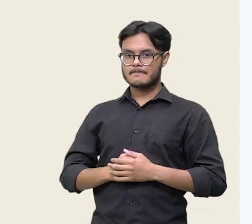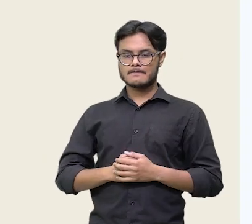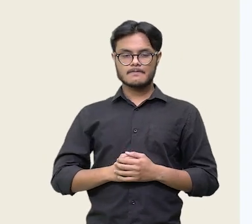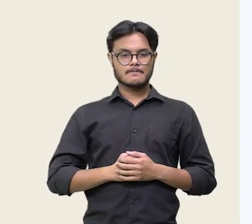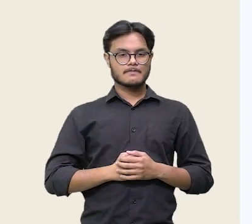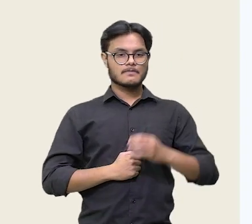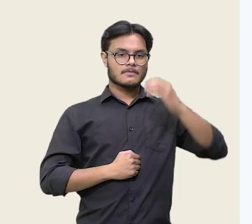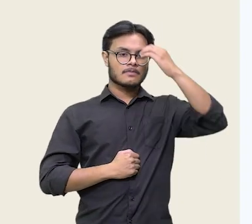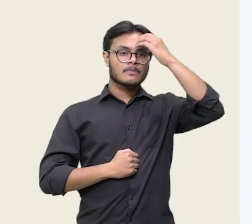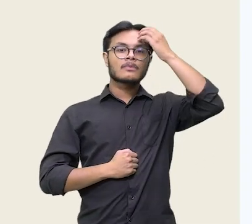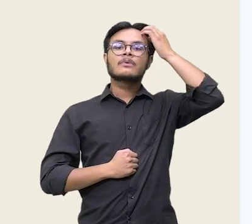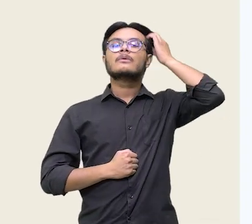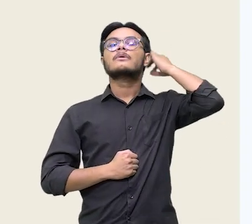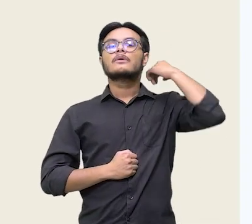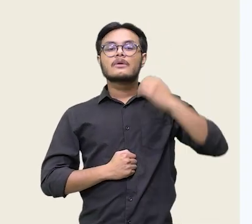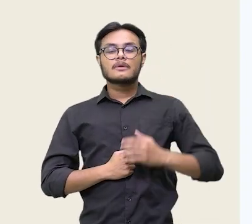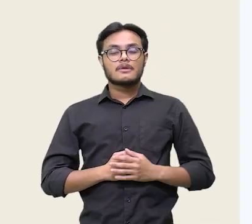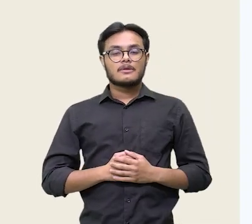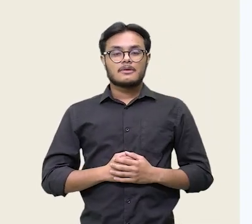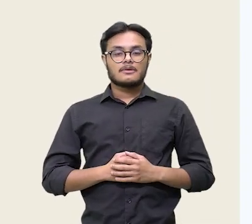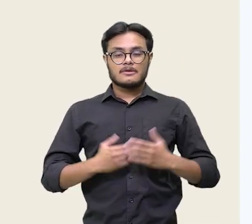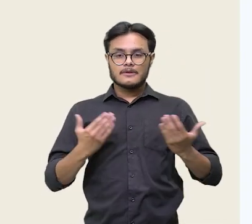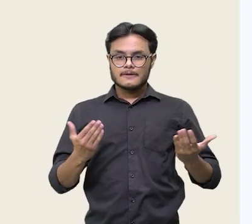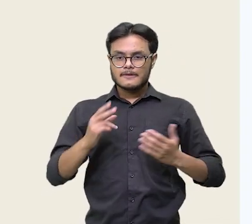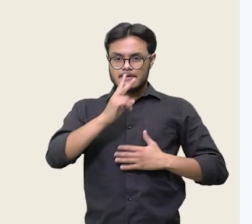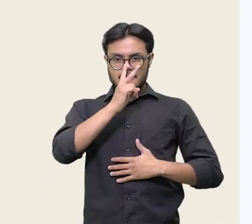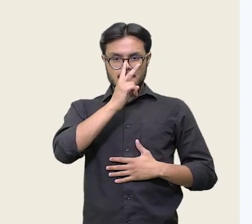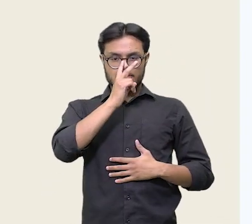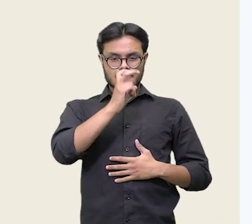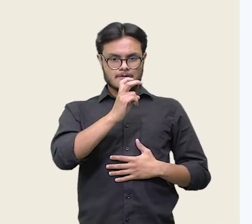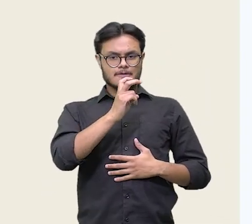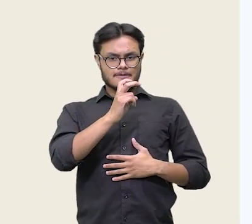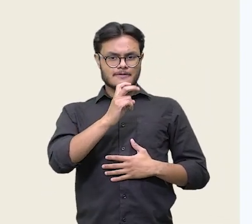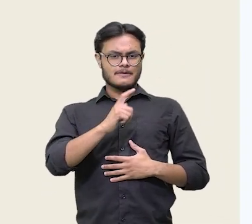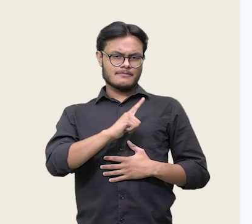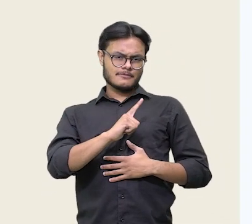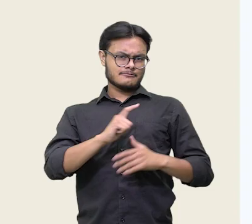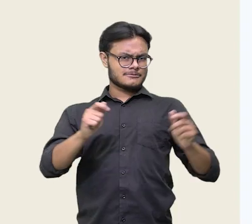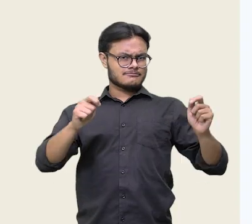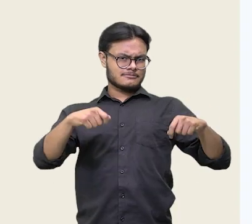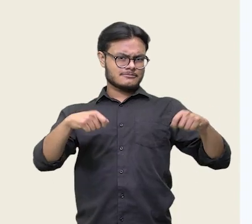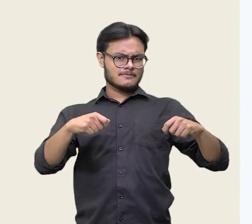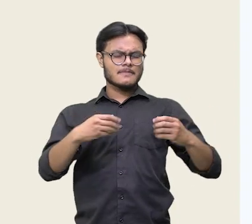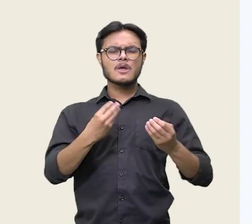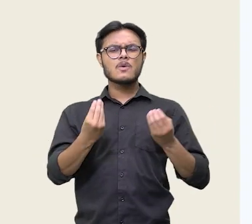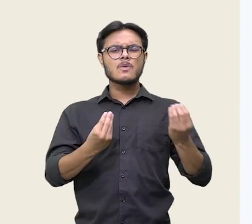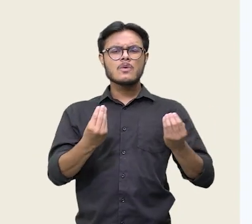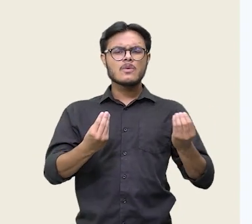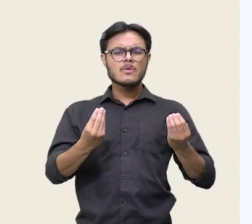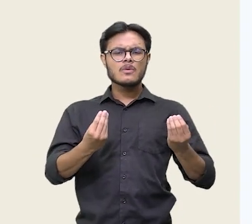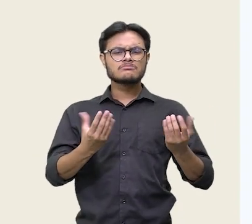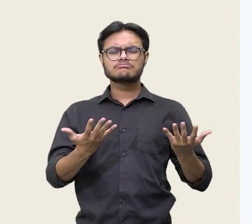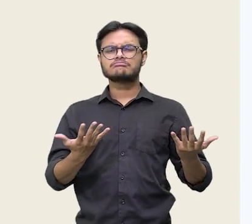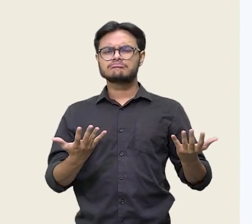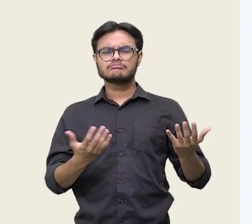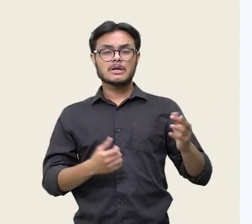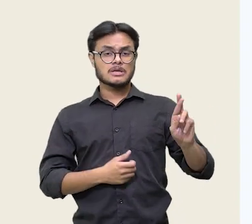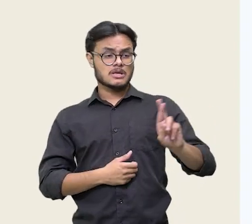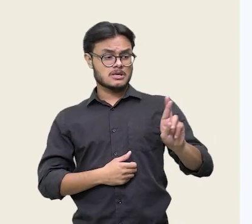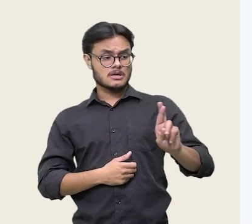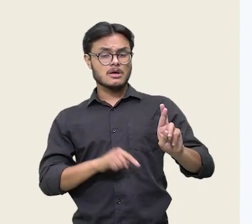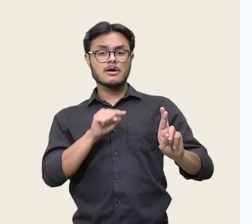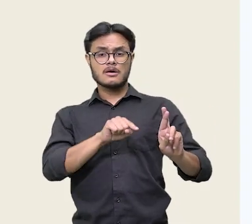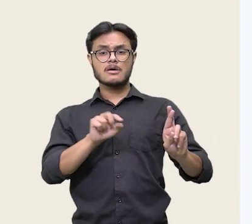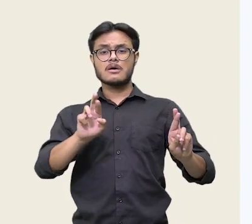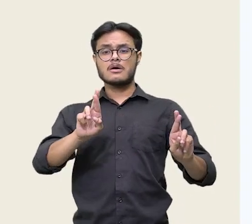sentido contrário agora, né? Então a tensão fornecida vai ser igual à força contra-eletromotriz, mas nós temos os receptores reais,